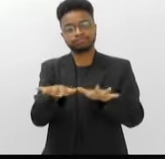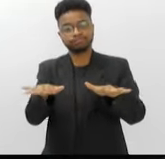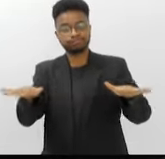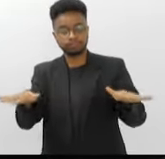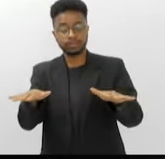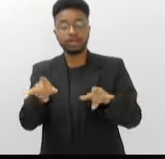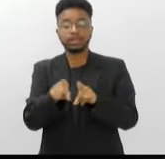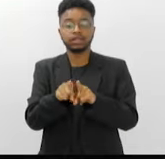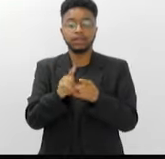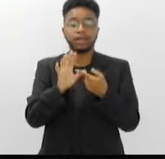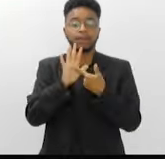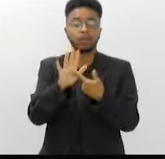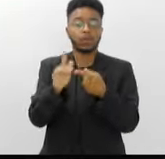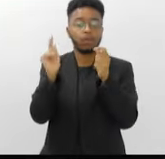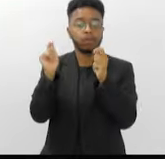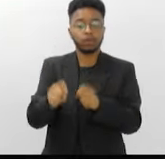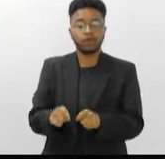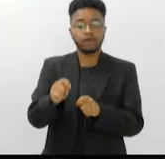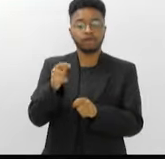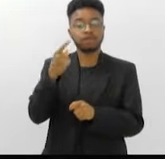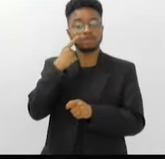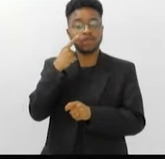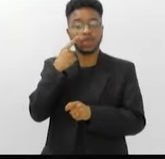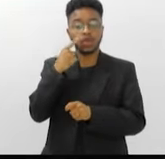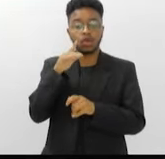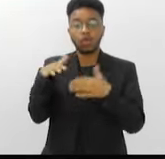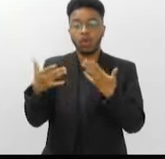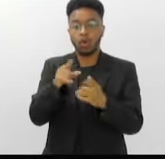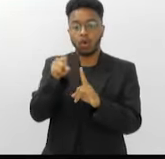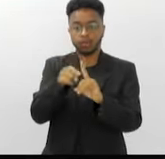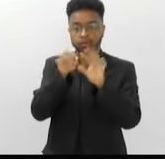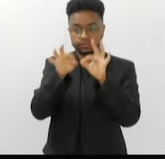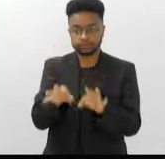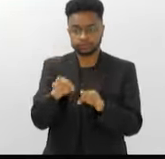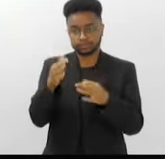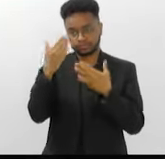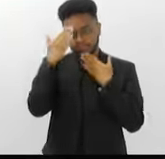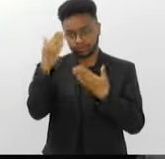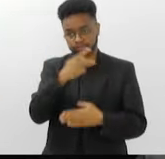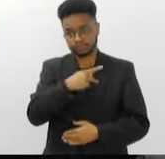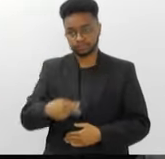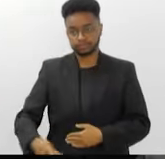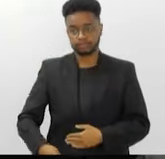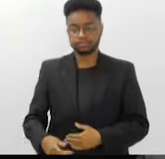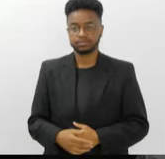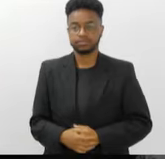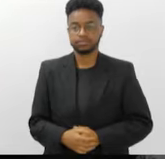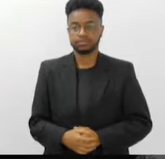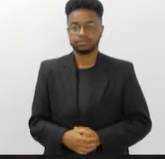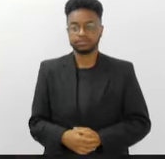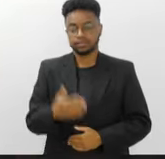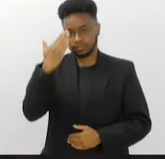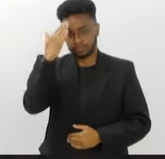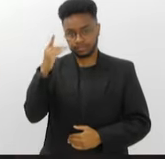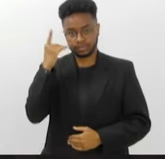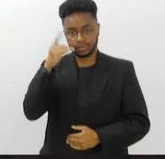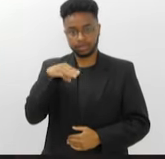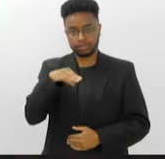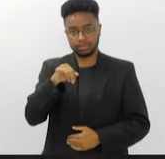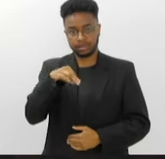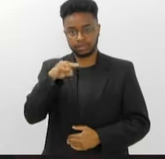a possibilidade de ver o que, que se está pretendendo. Era isso, presidente. Obrigado. Obrigado, deputado Mink.